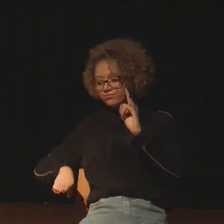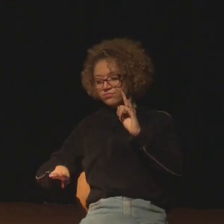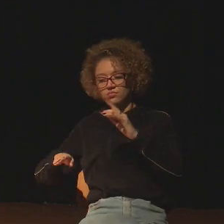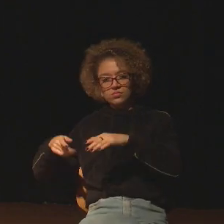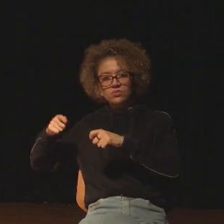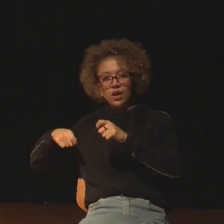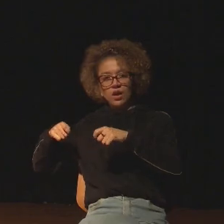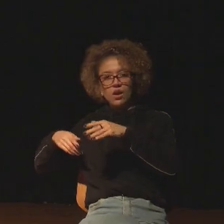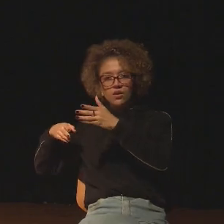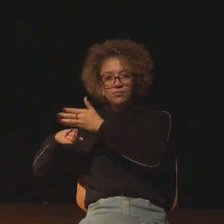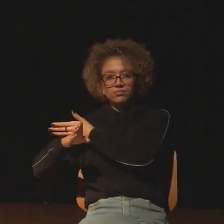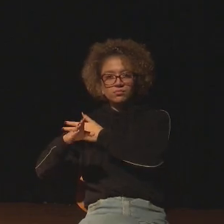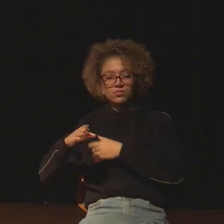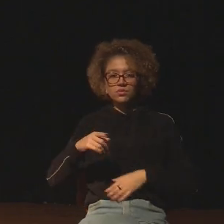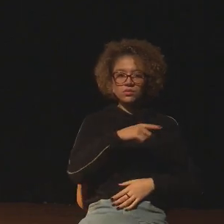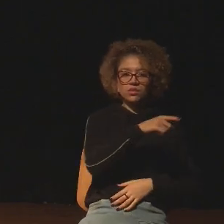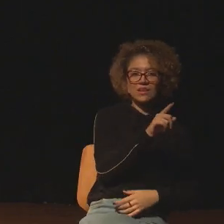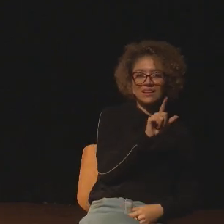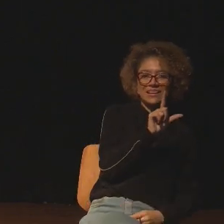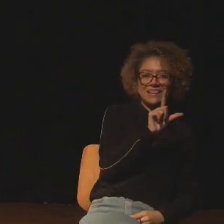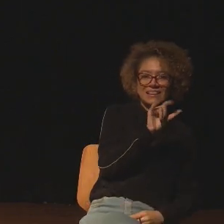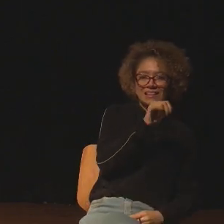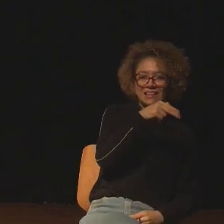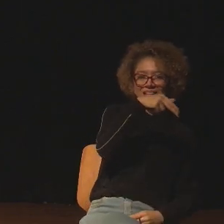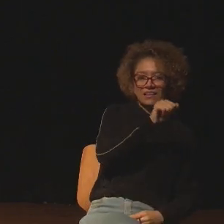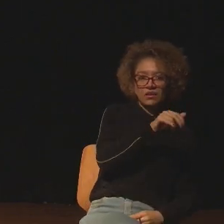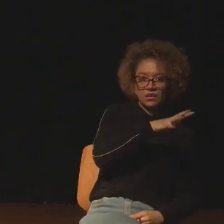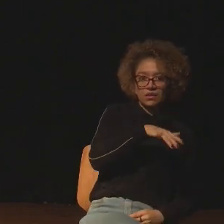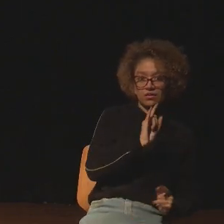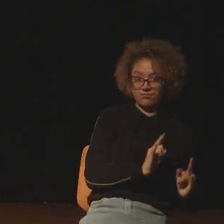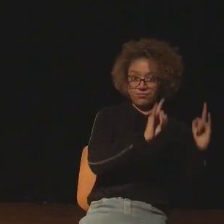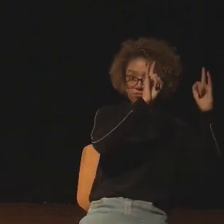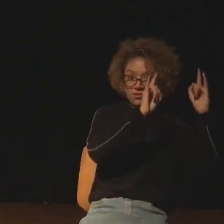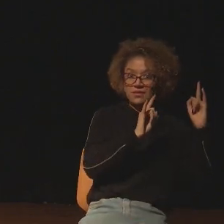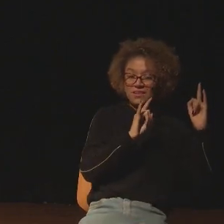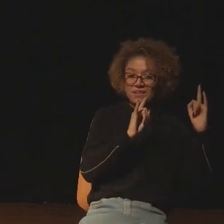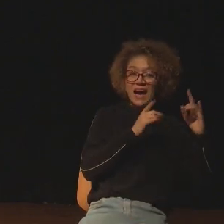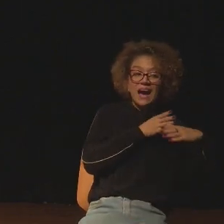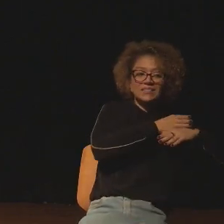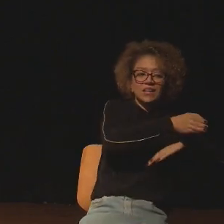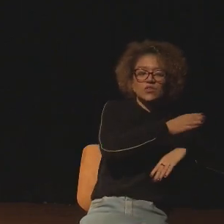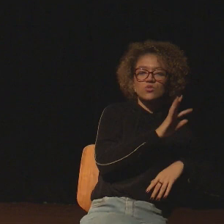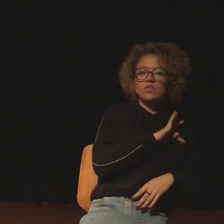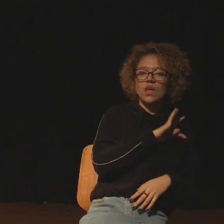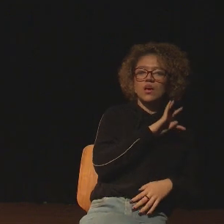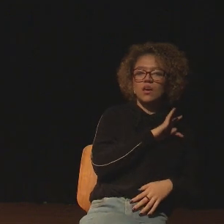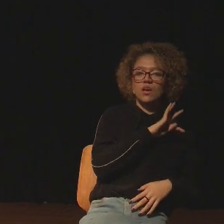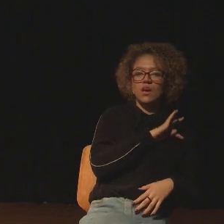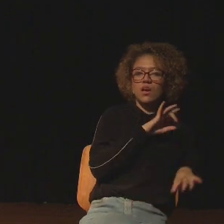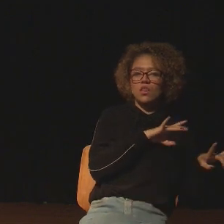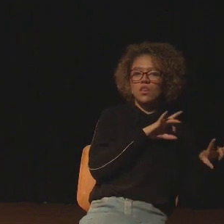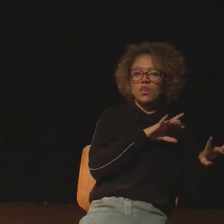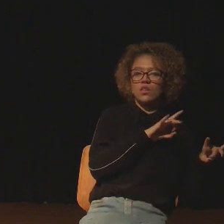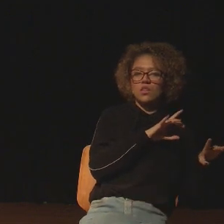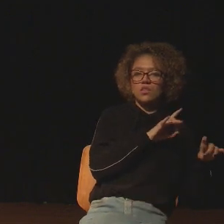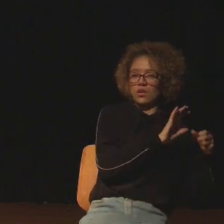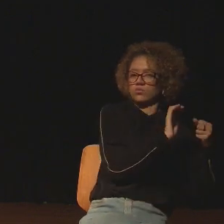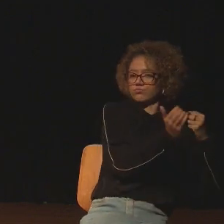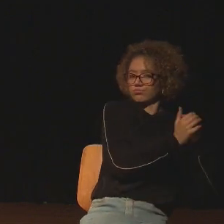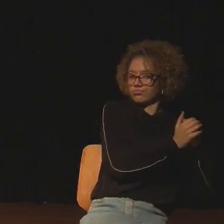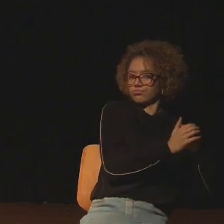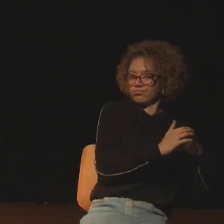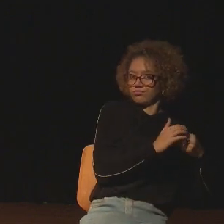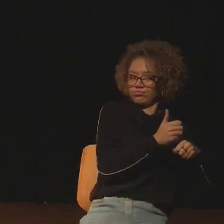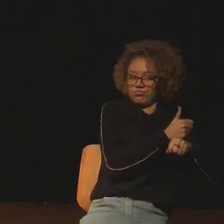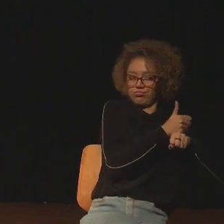para o edifício Lina, que é muito utilizado também por razões operacionais, não de público, mas que também é fundamental que